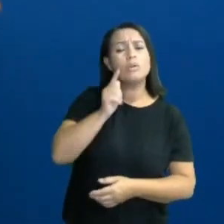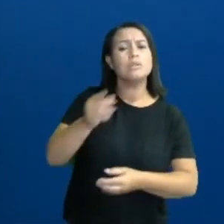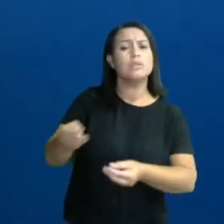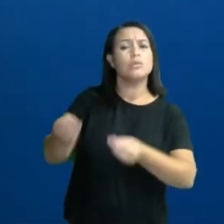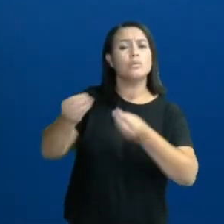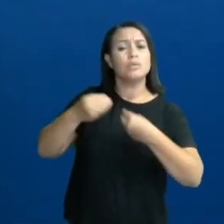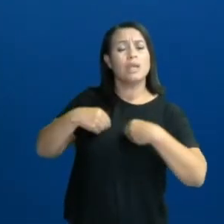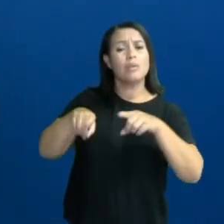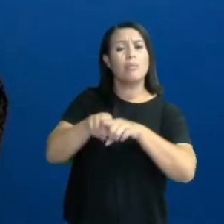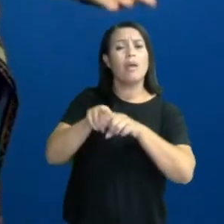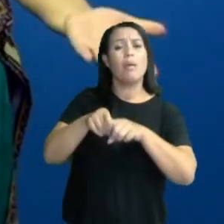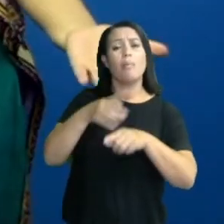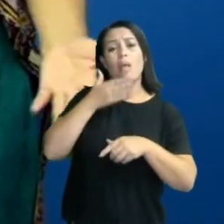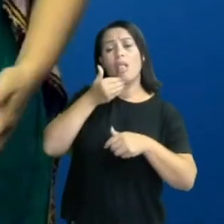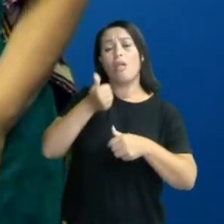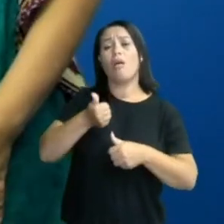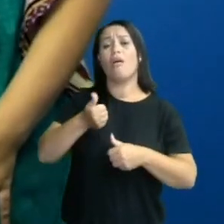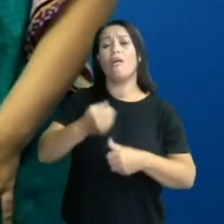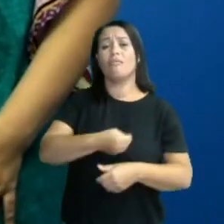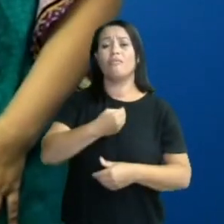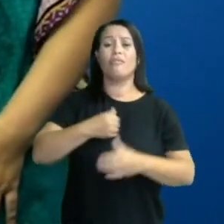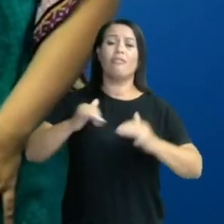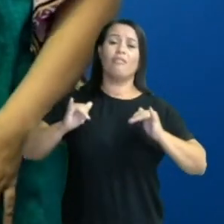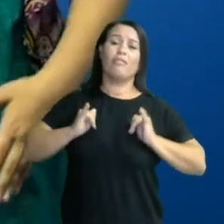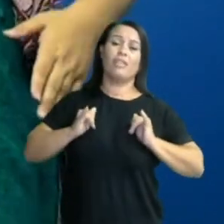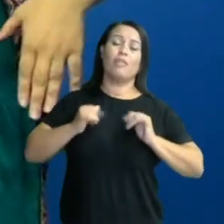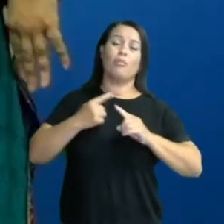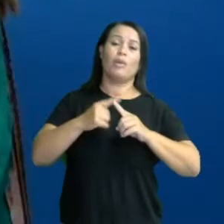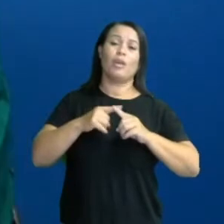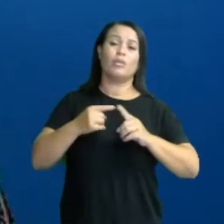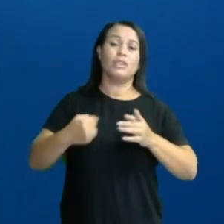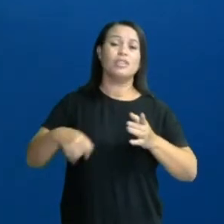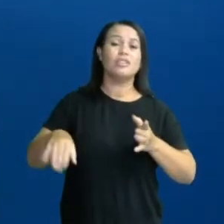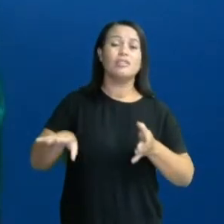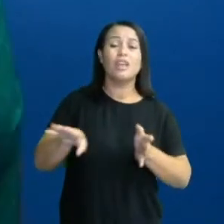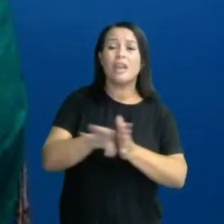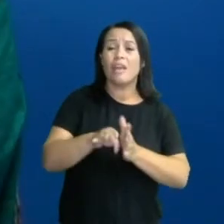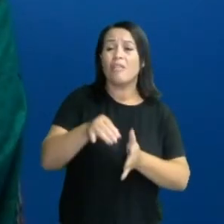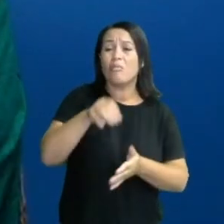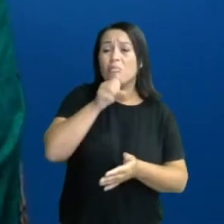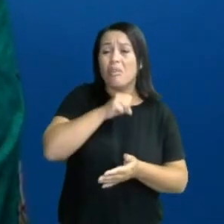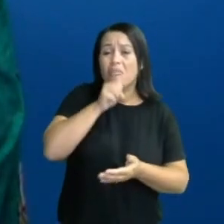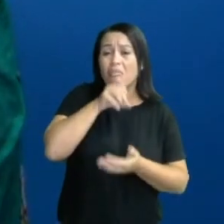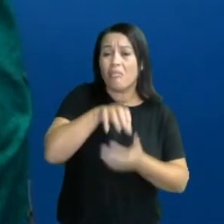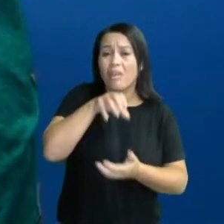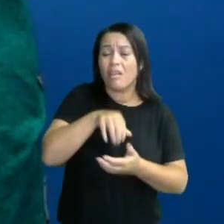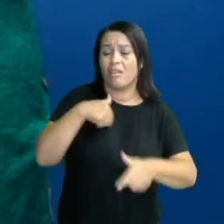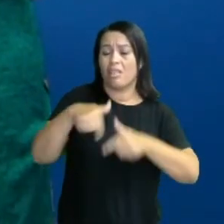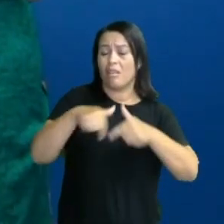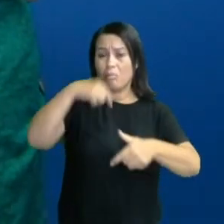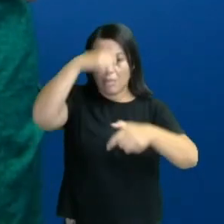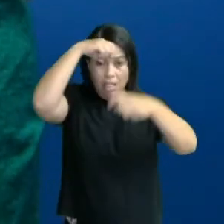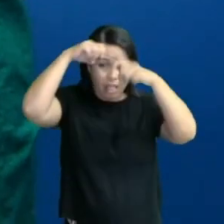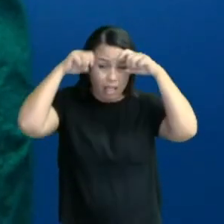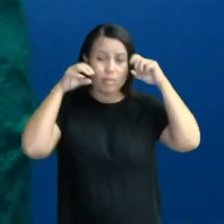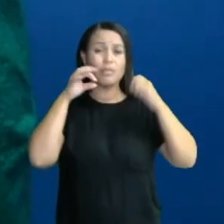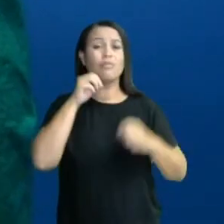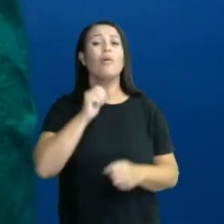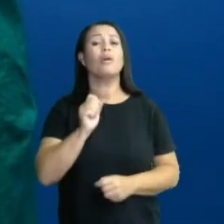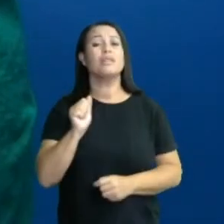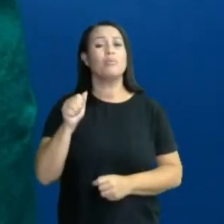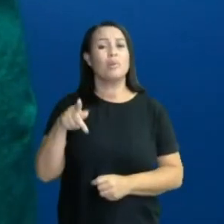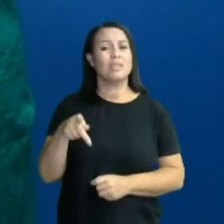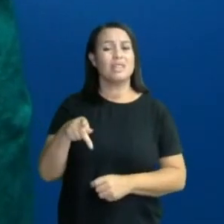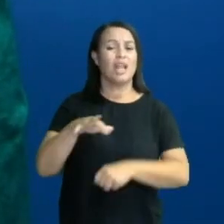essa qualidade de vida quando a gente chegar nessa terceira idade, né? Porque já pensou trabalhar a vida todinha para quando se aposentar, tá